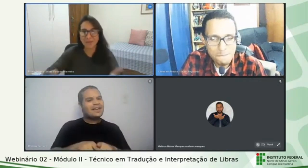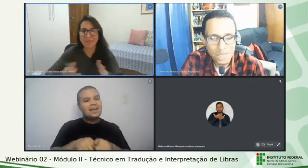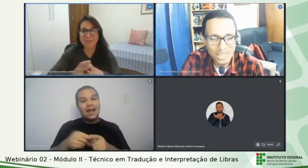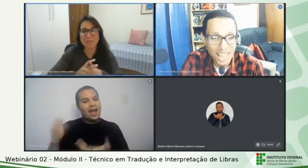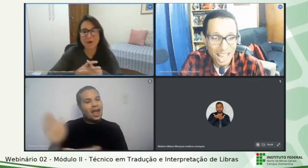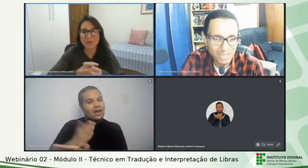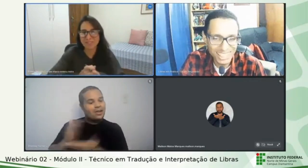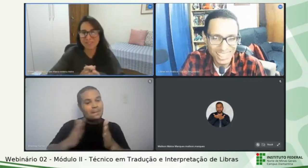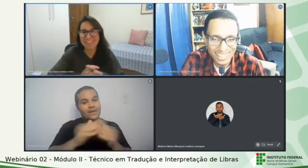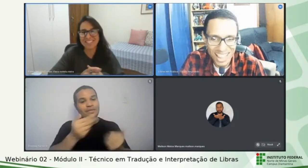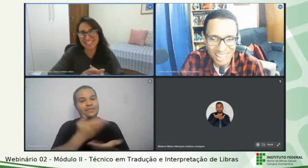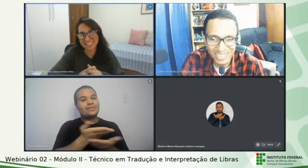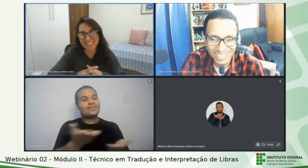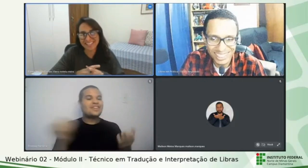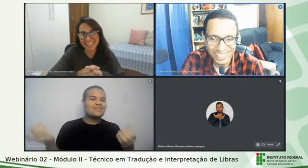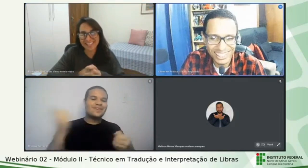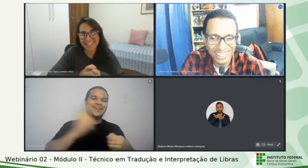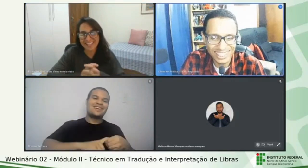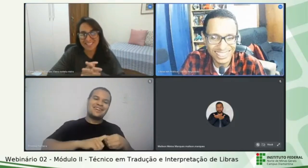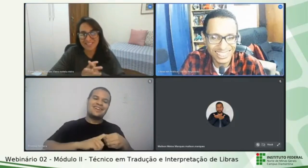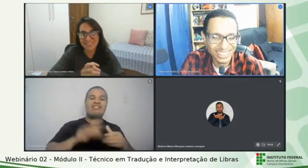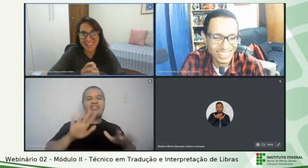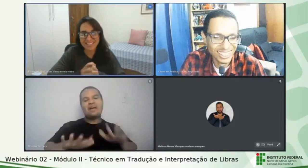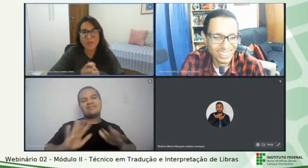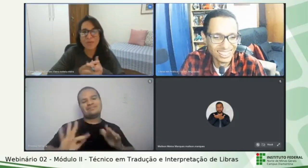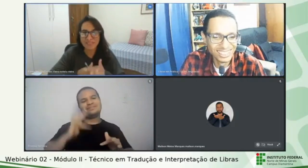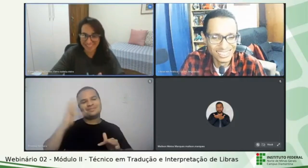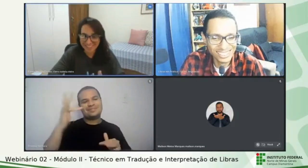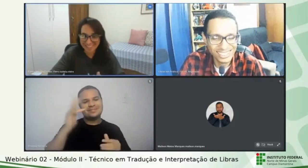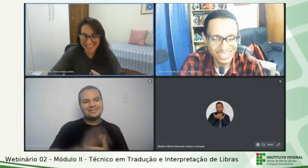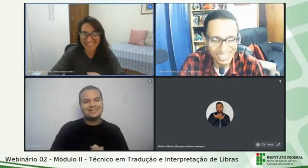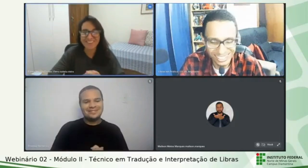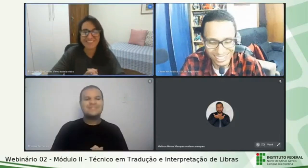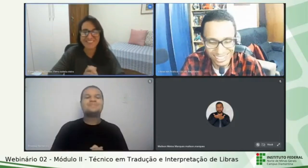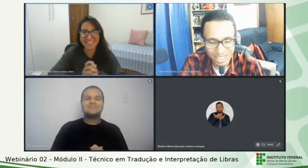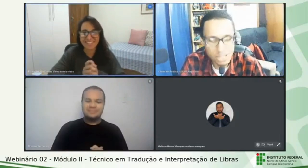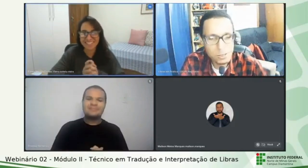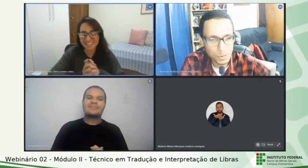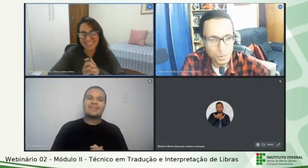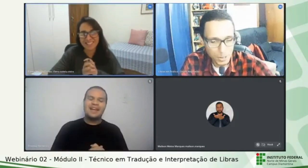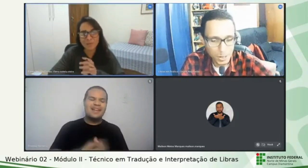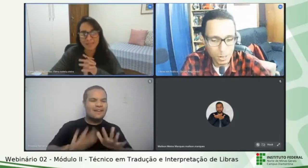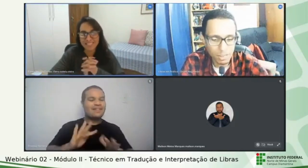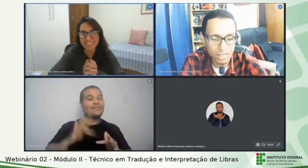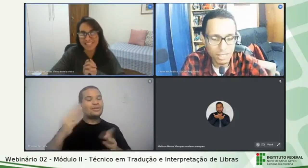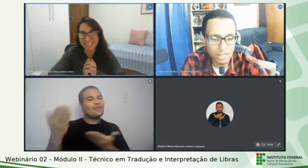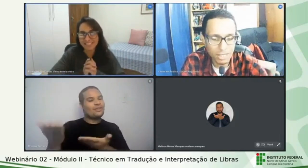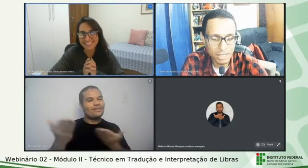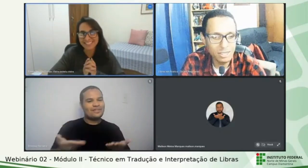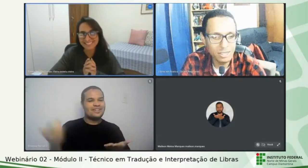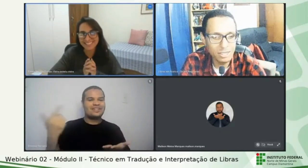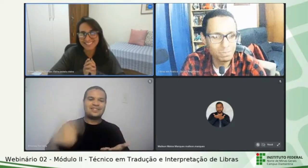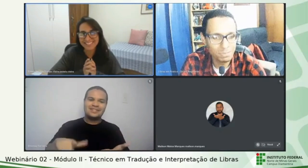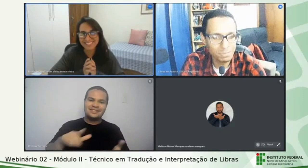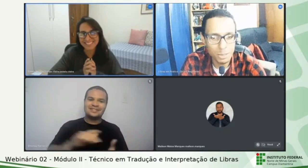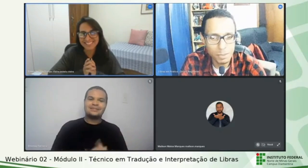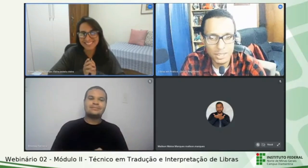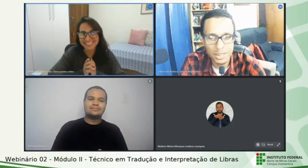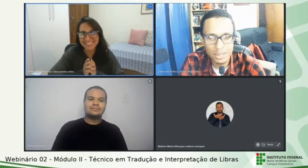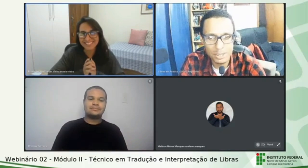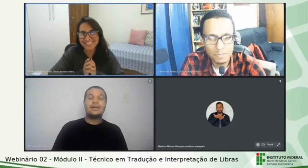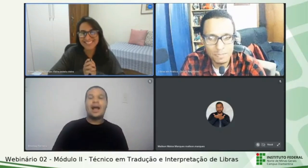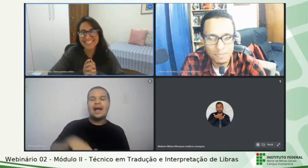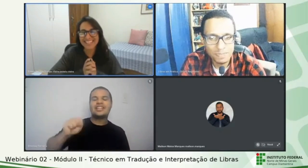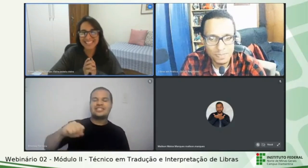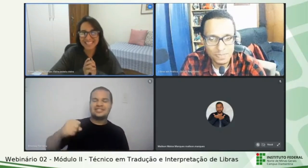sabe, né, no próximo Quem sabe? a gente faça o convite, né, novamente, e vai ser Sim, um vai ser um prazer. prazer. Vai ser um